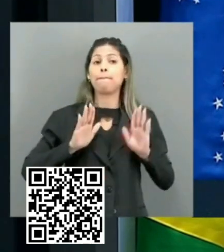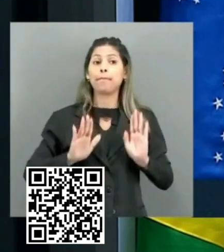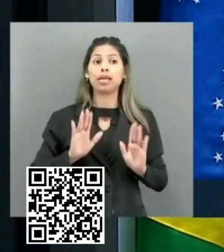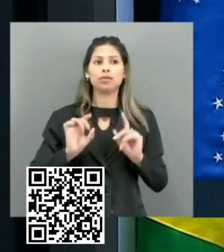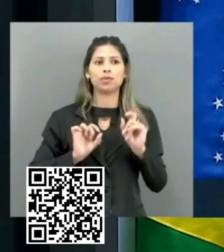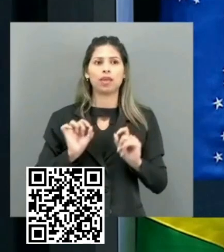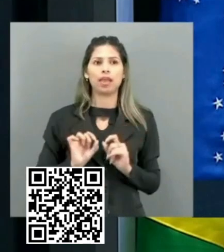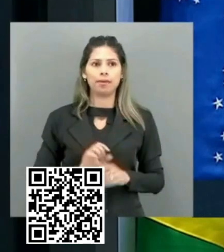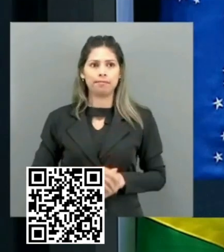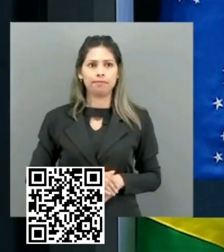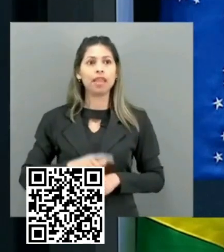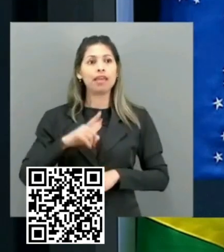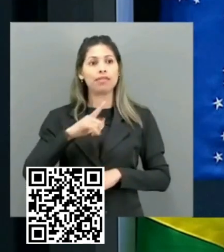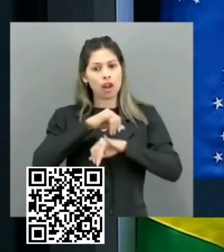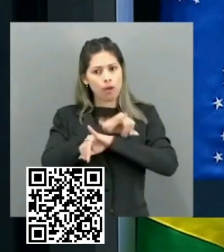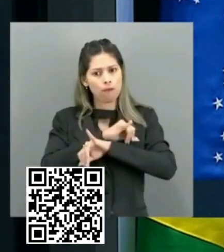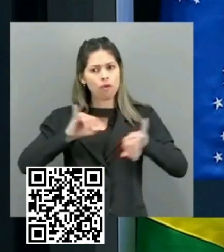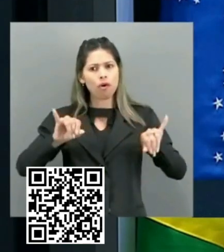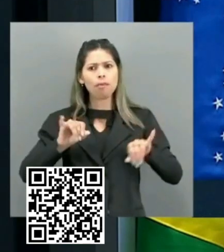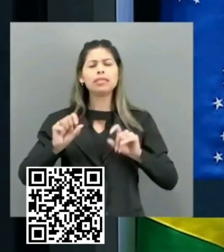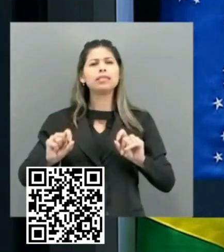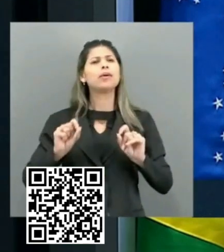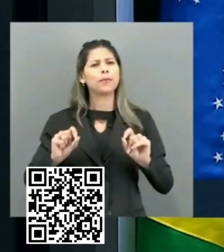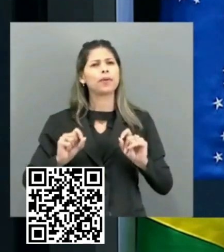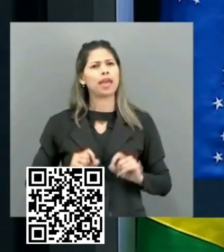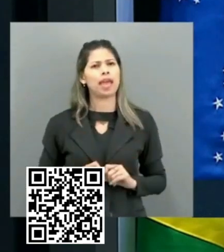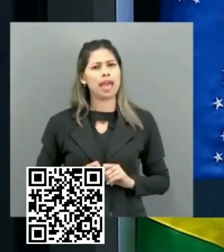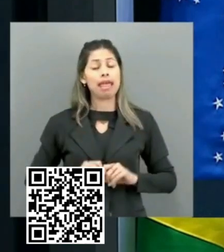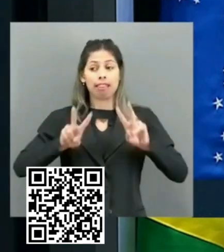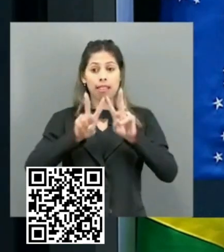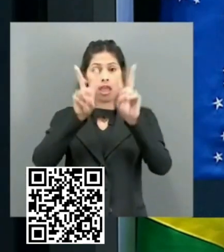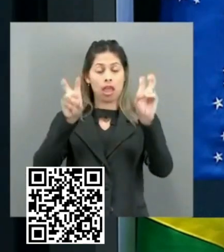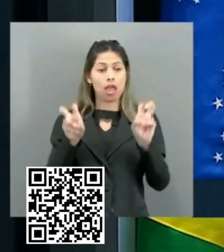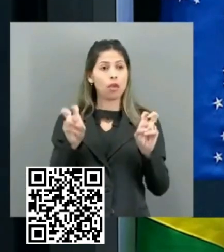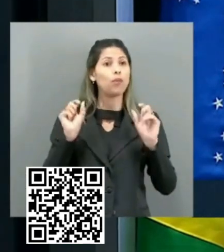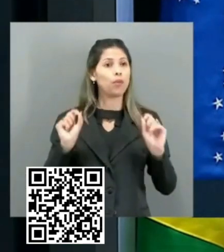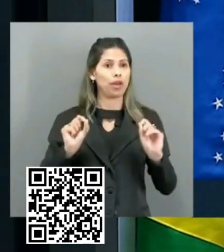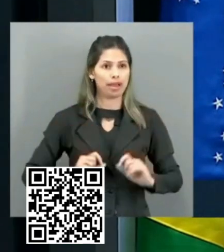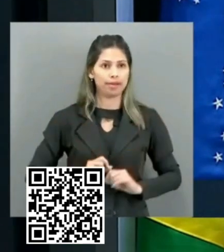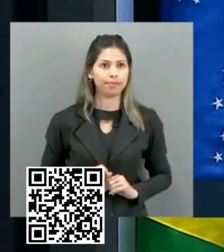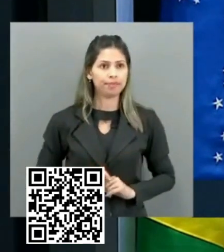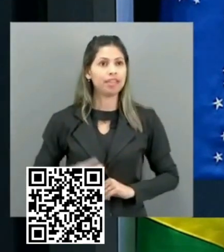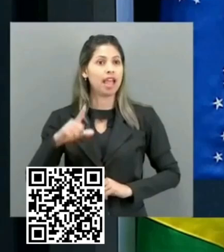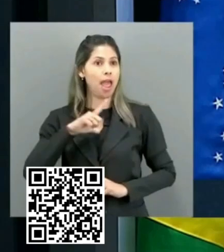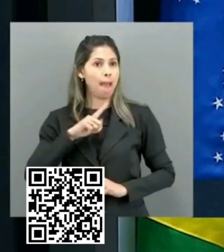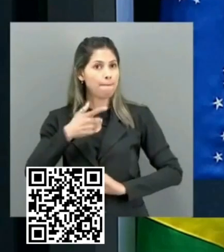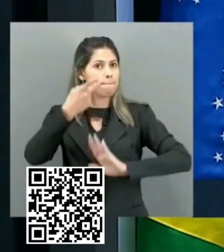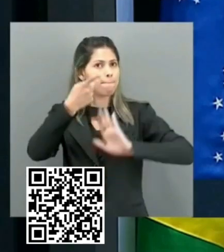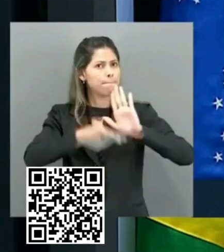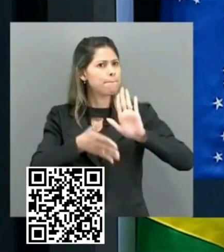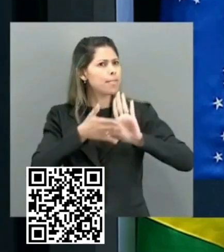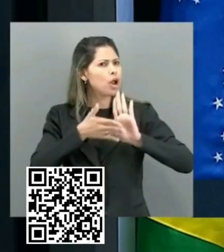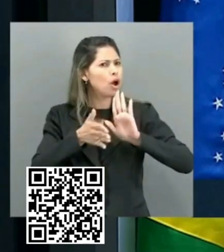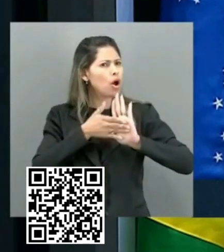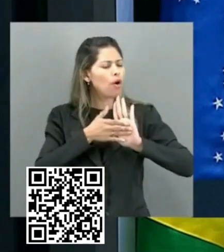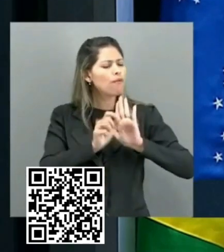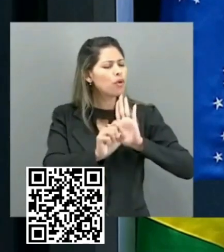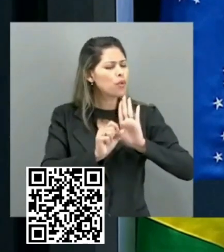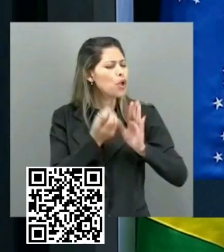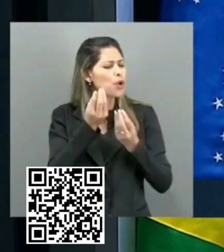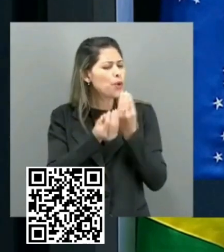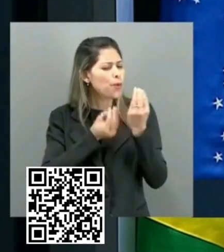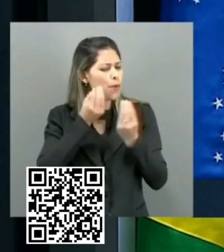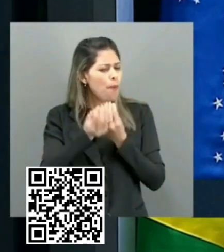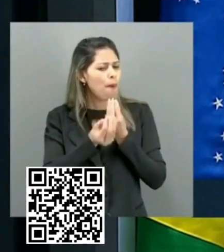manifestação do membro do Ministério Público, abre aspas, há provas robustas de